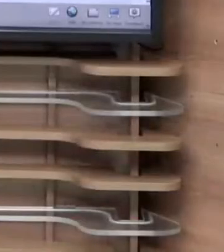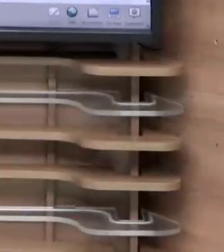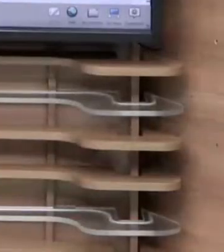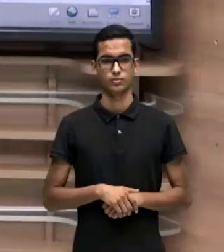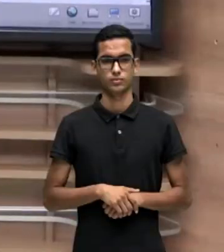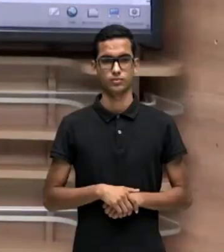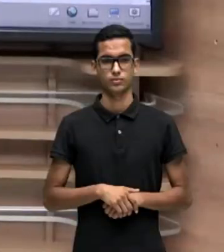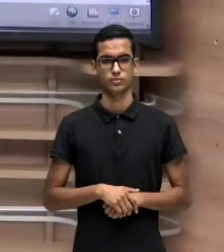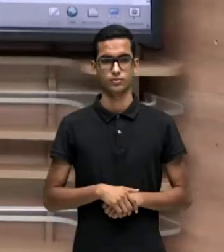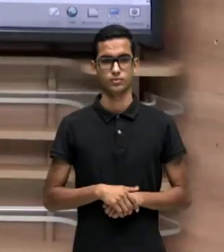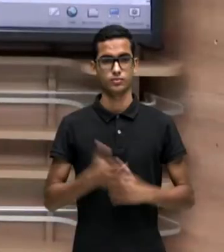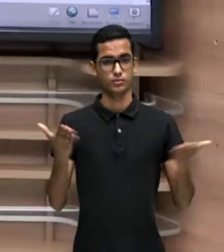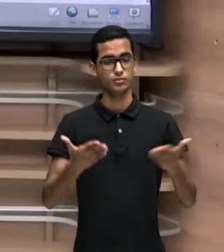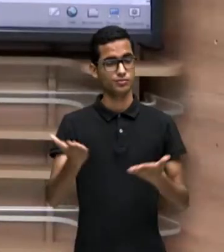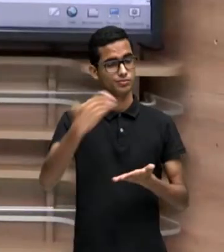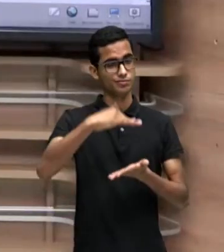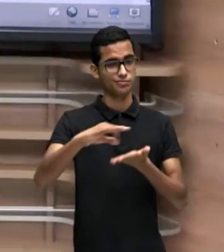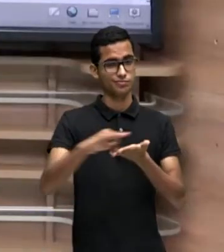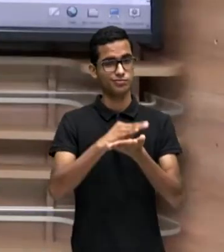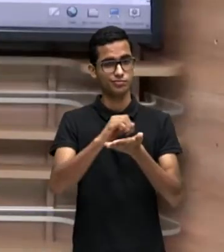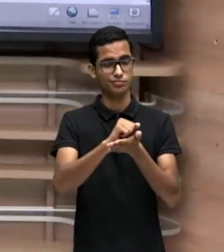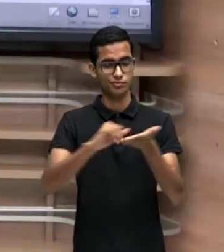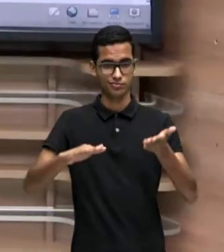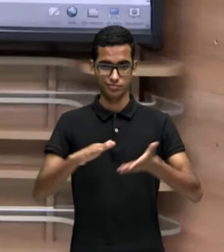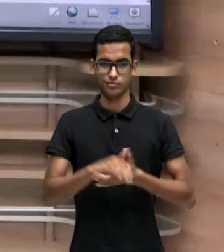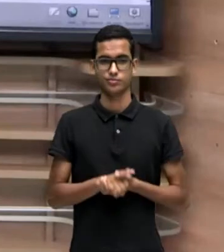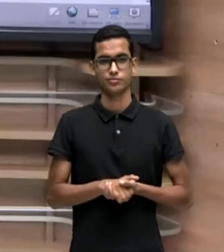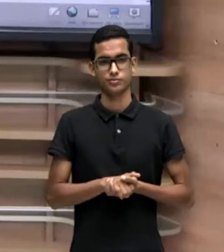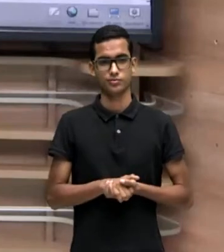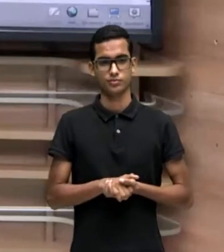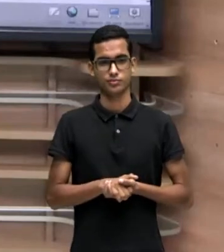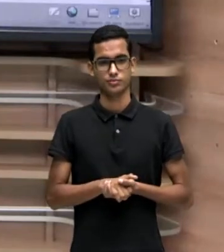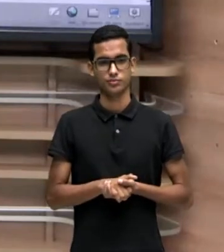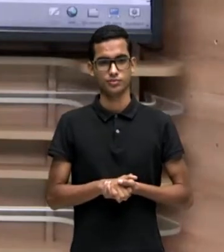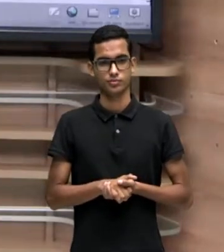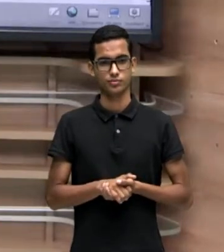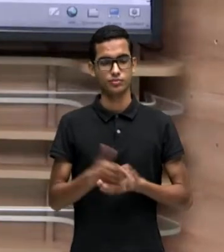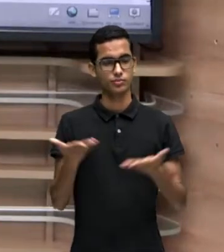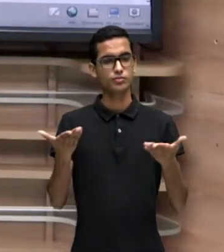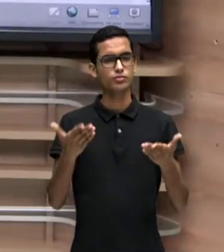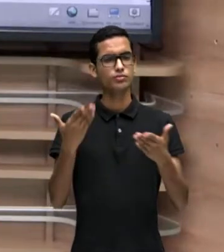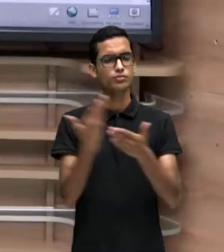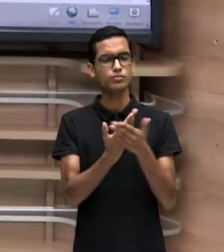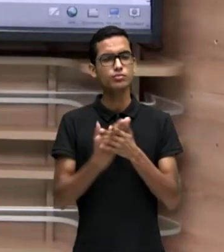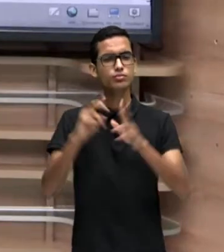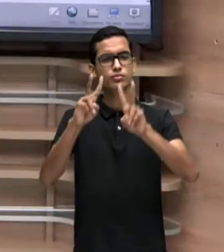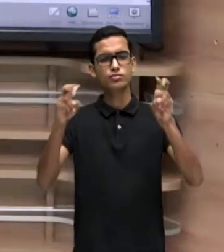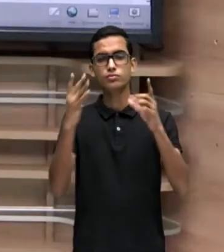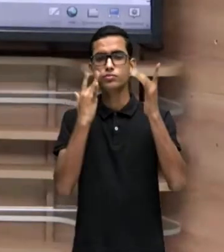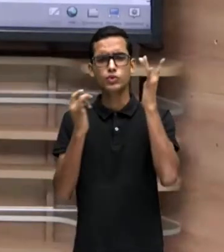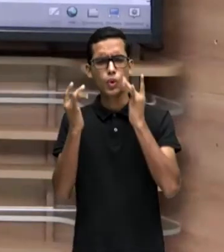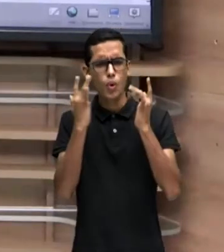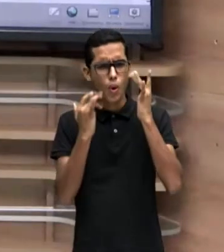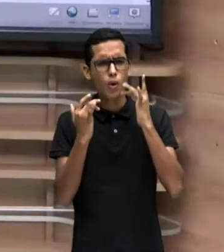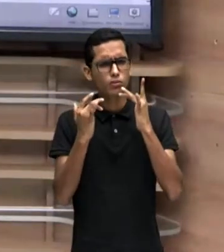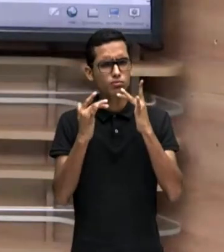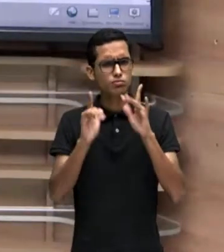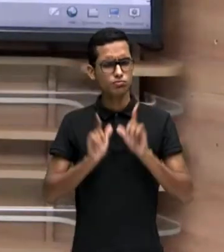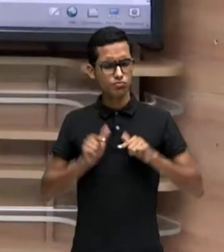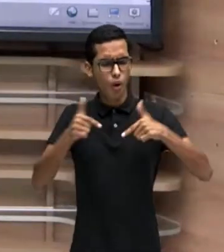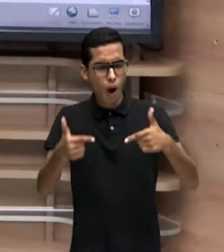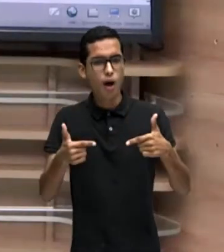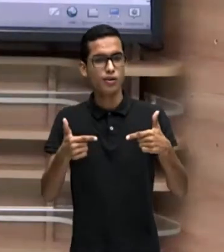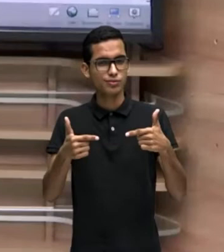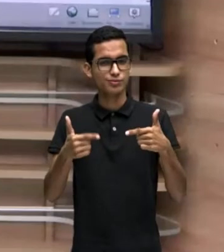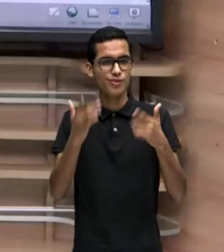Vamos agora para a correção da nossa dinâmica local interativa. Então, a gente conversou na aula de hoje sobre o teatro, né? Sobre essa ação cênica. A gente